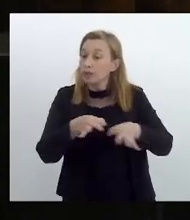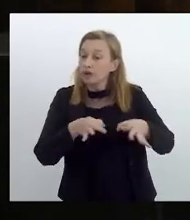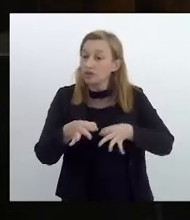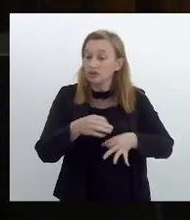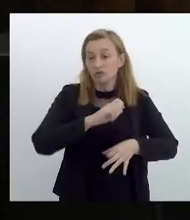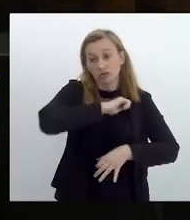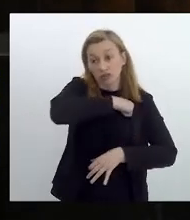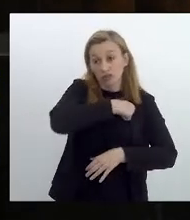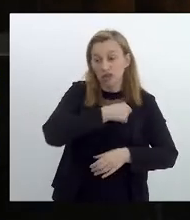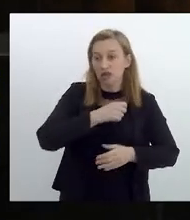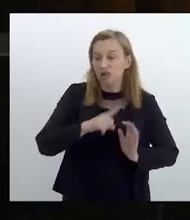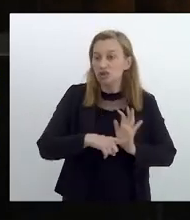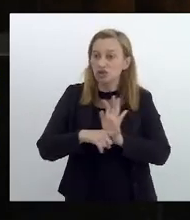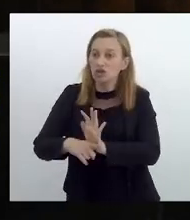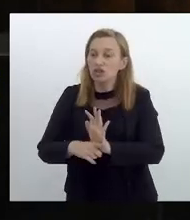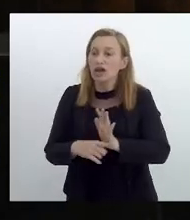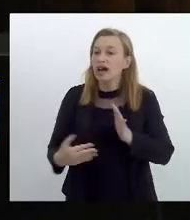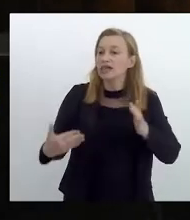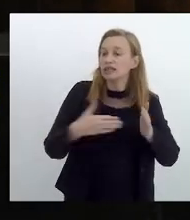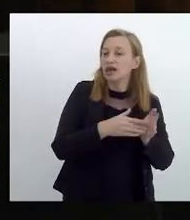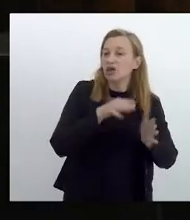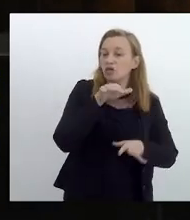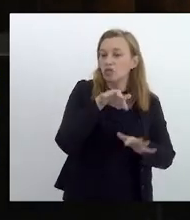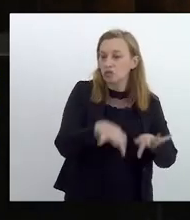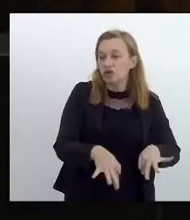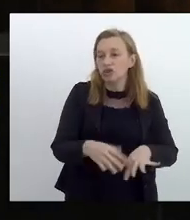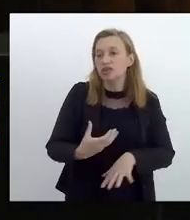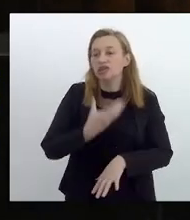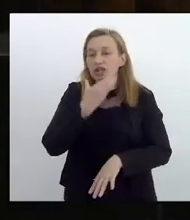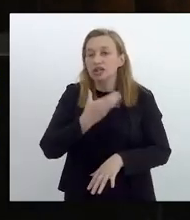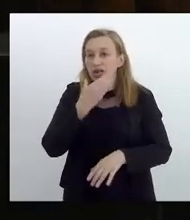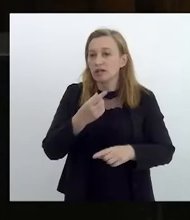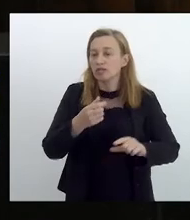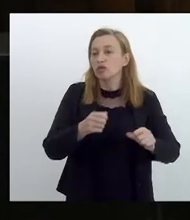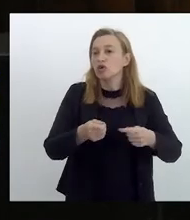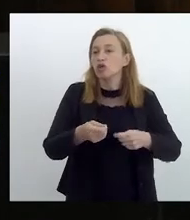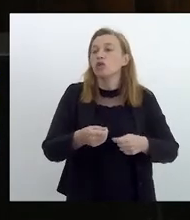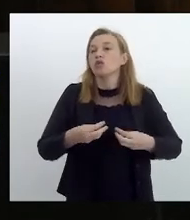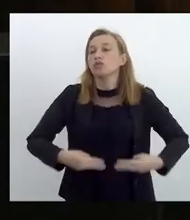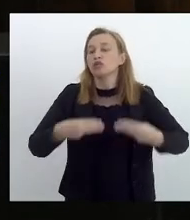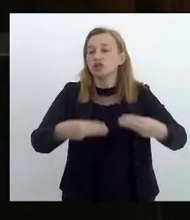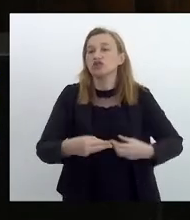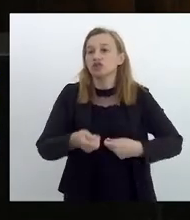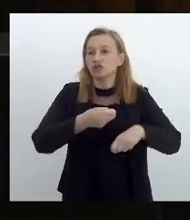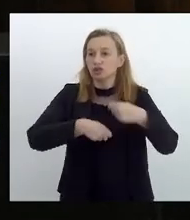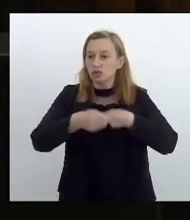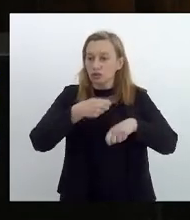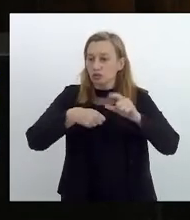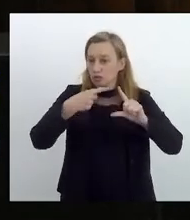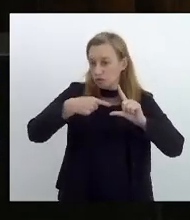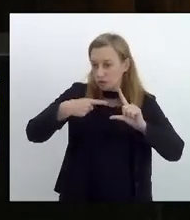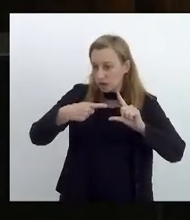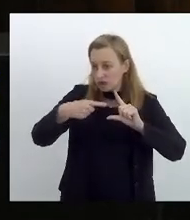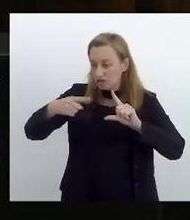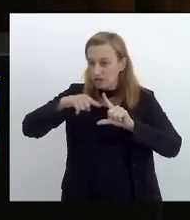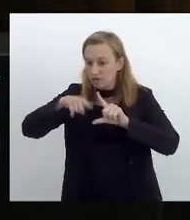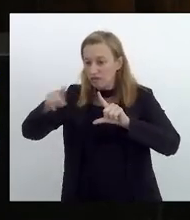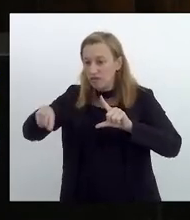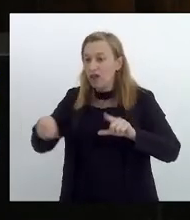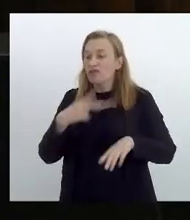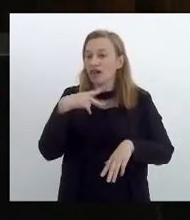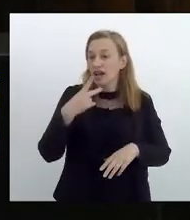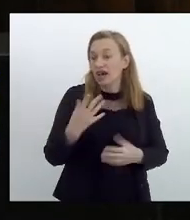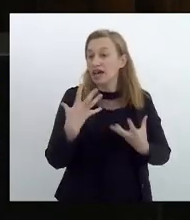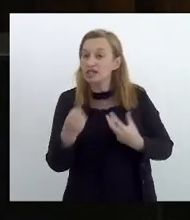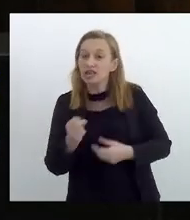final de dezembro o ministério da economia de lá se aceita o estado do Rio de Janeiro ou não